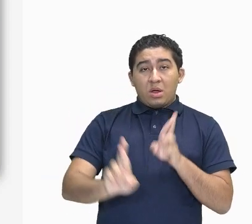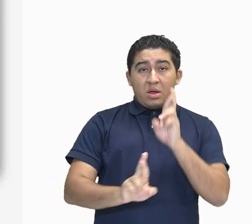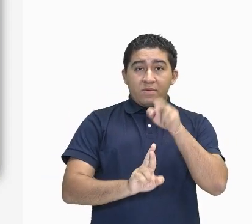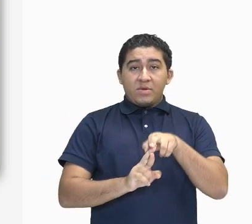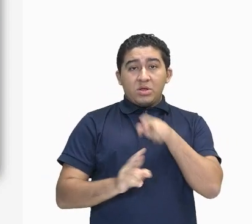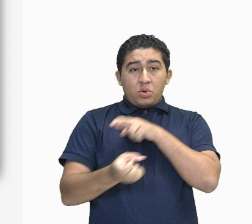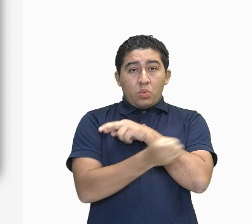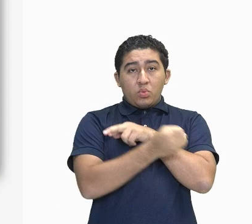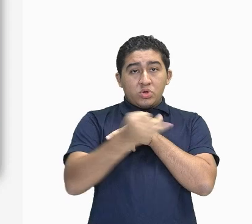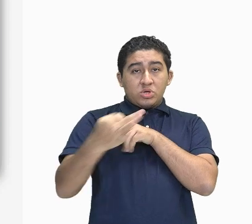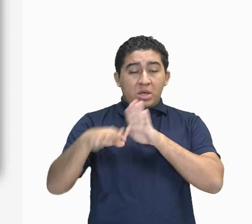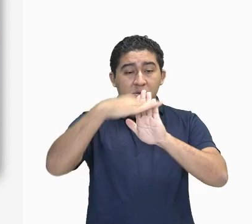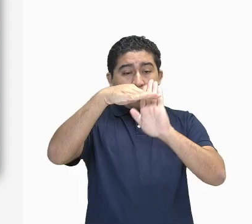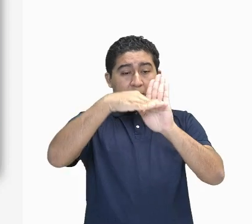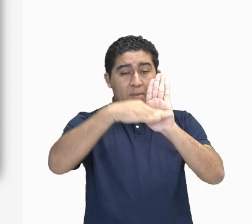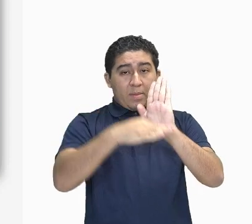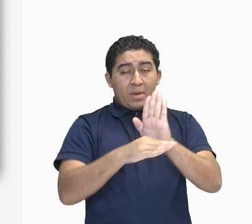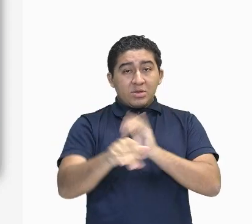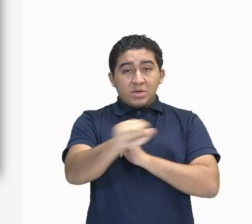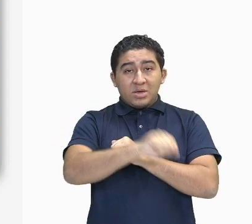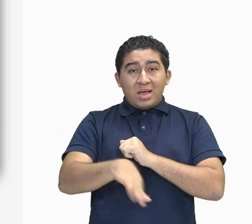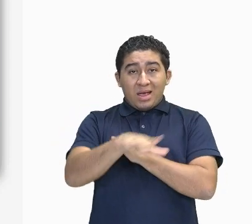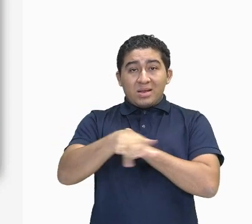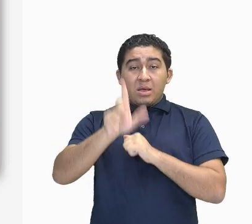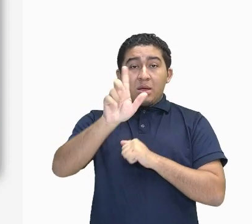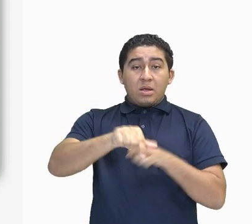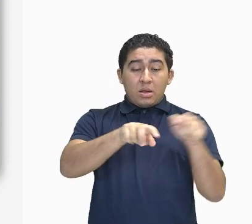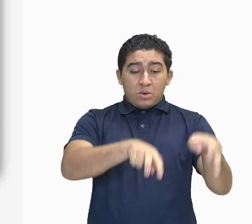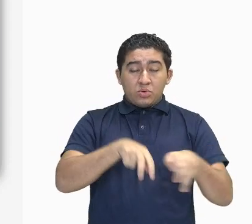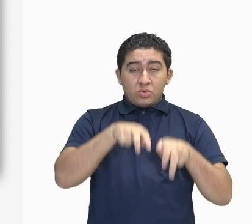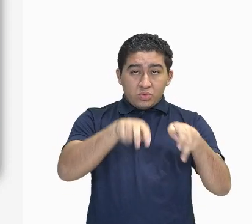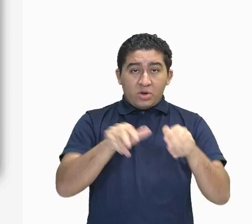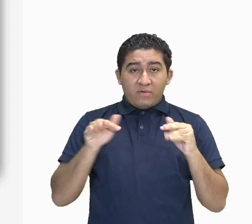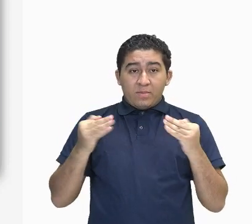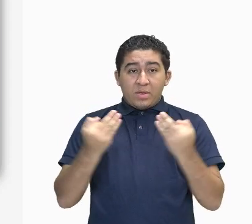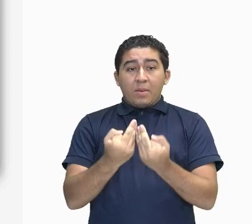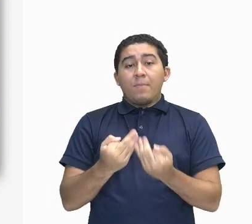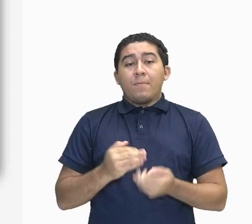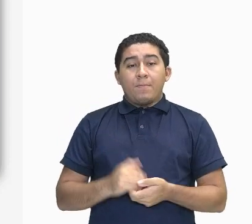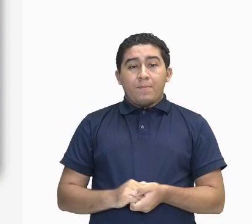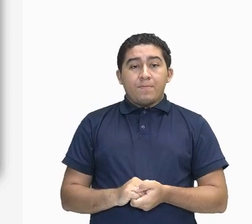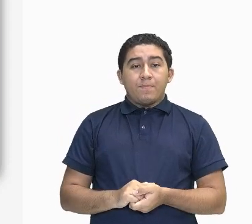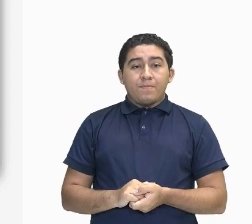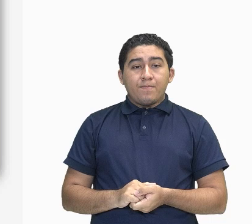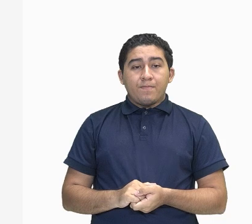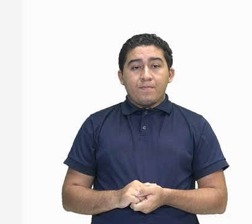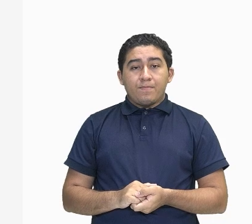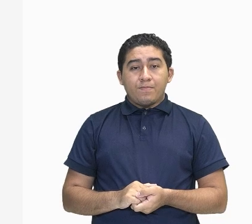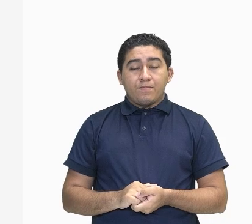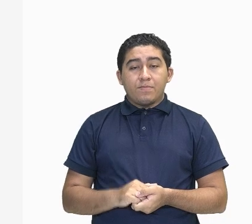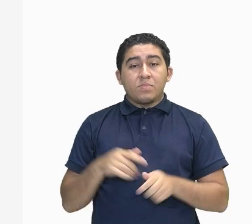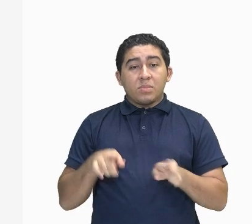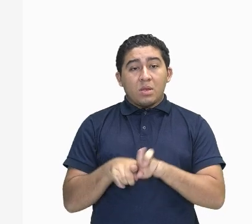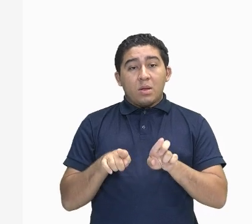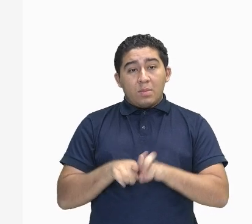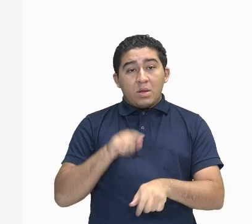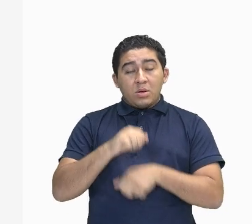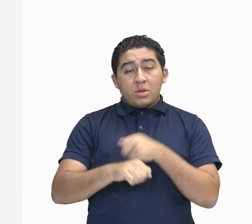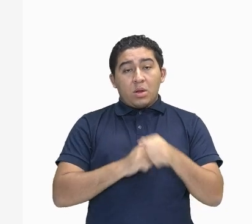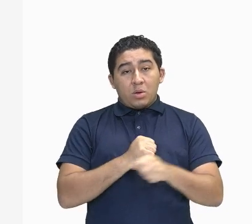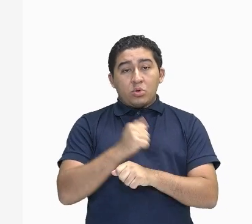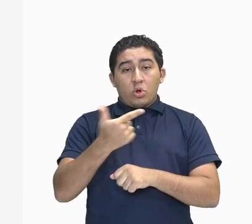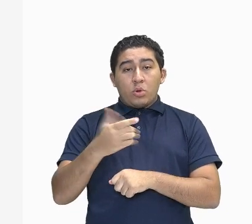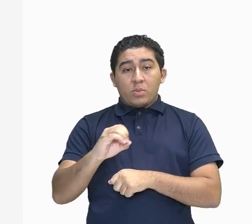quantidade de áreas ocupadas com a agricultura familiar. Em 2017, gente, a agricultura familiar,